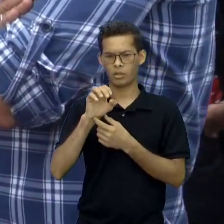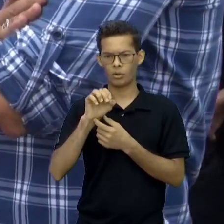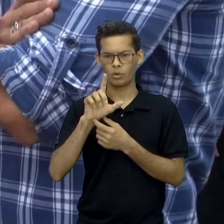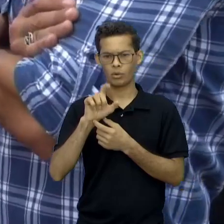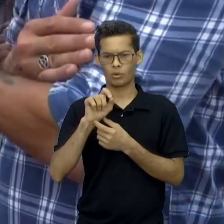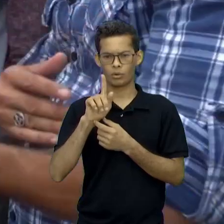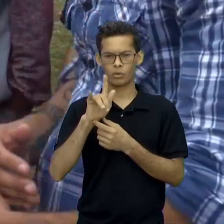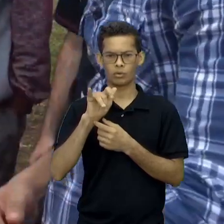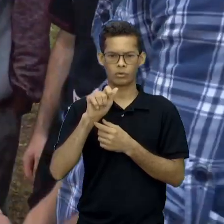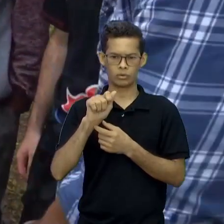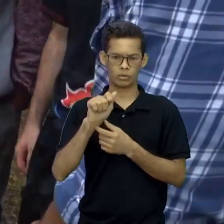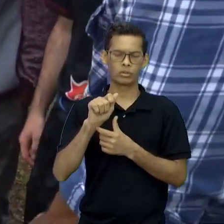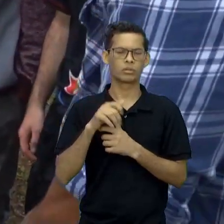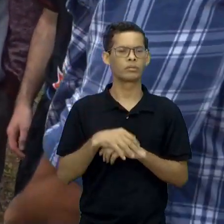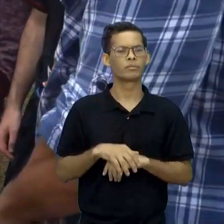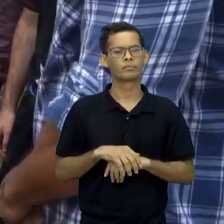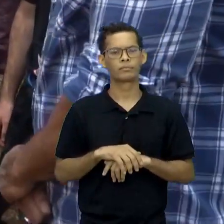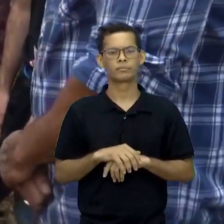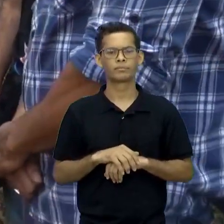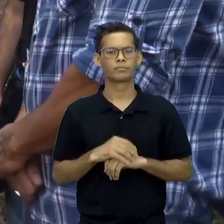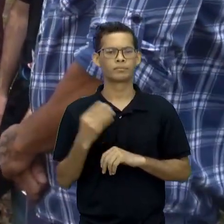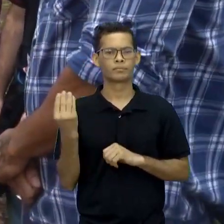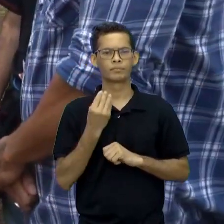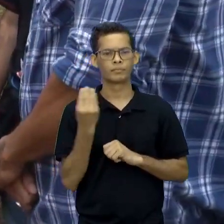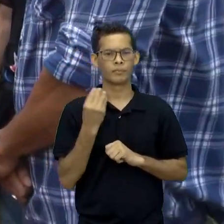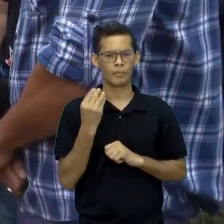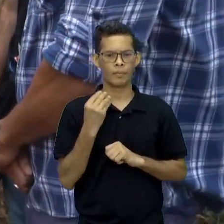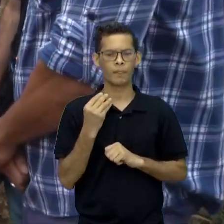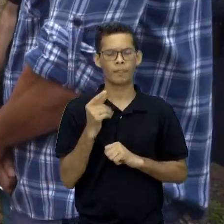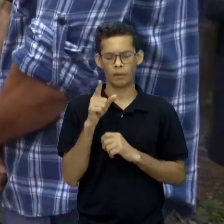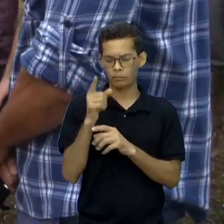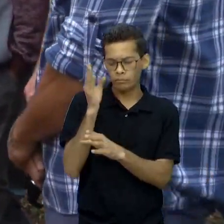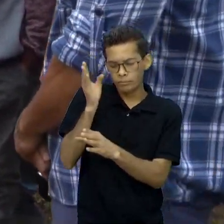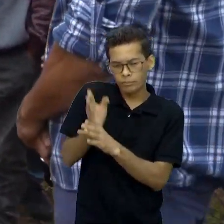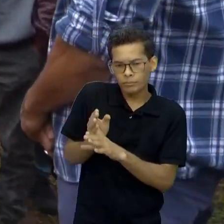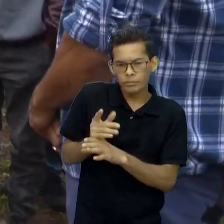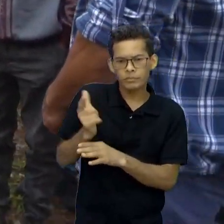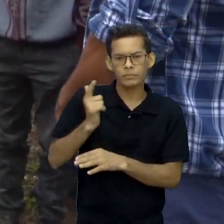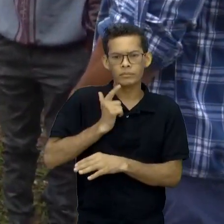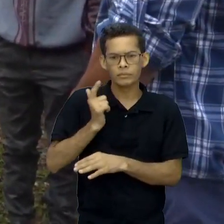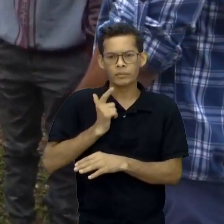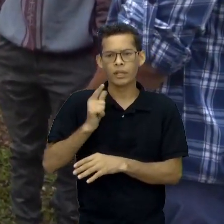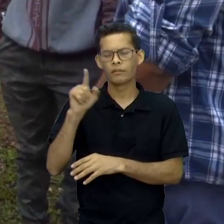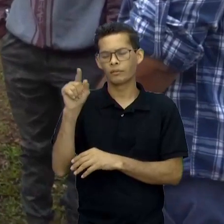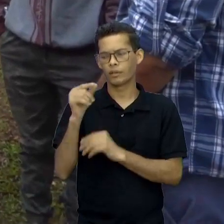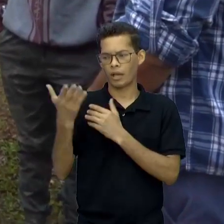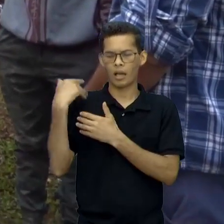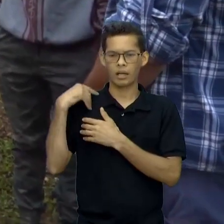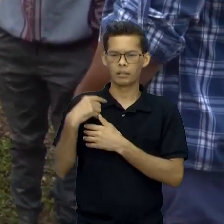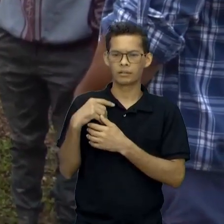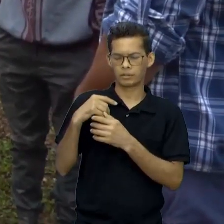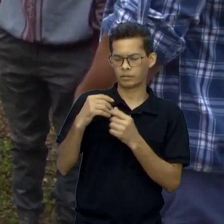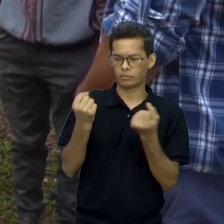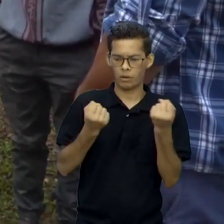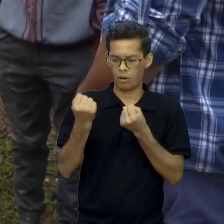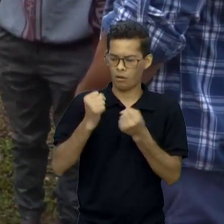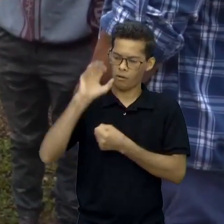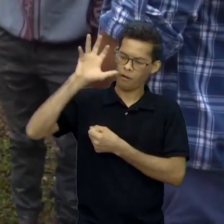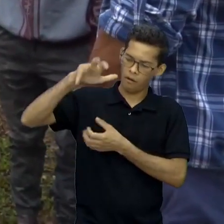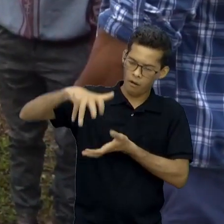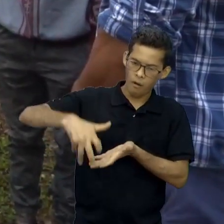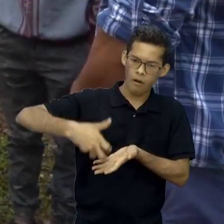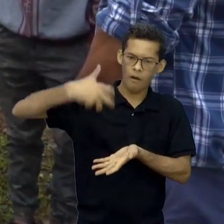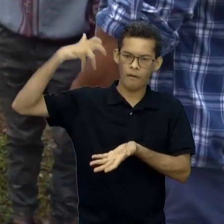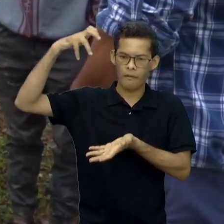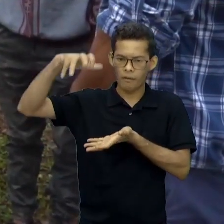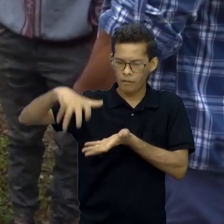alvos, para colocar o alvo aqui, veio uma reta escavadeira, fez um buraco só, plantamos